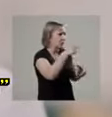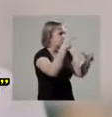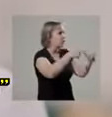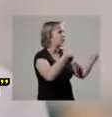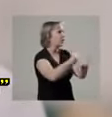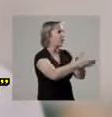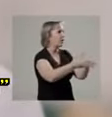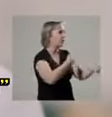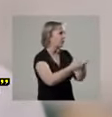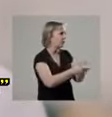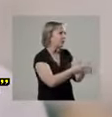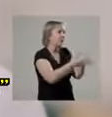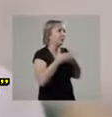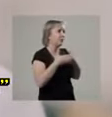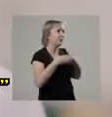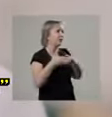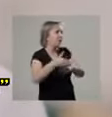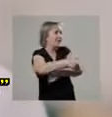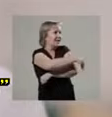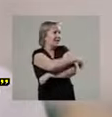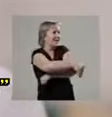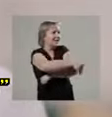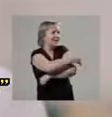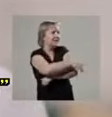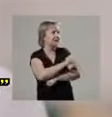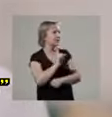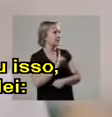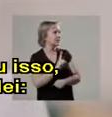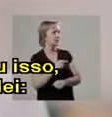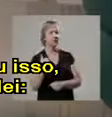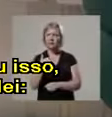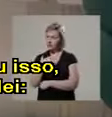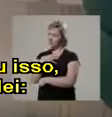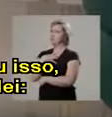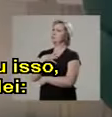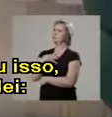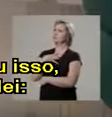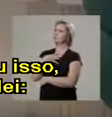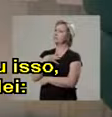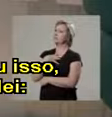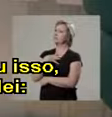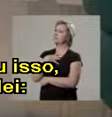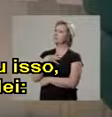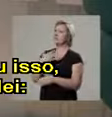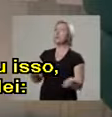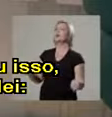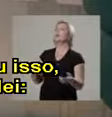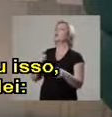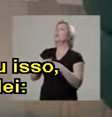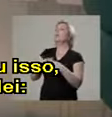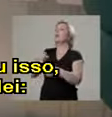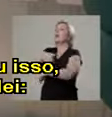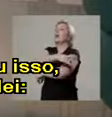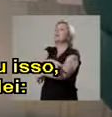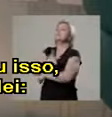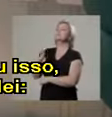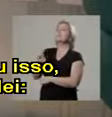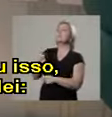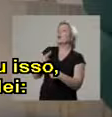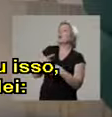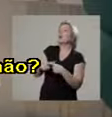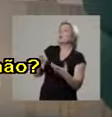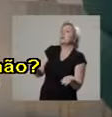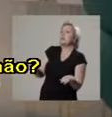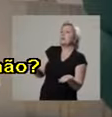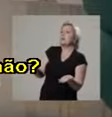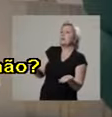que você queira, você conhece? Eu falei, eu conheço um pouco. Qualquer lugar que você queira, menos na esquina. Na hora que ele falou isso, o Luiz falou isso, mas foi